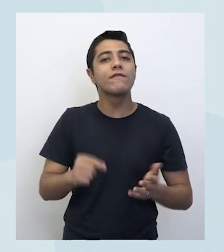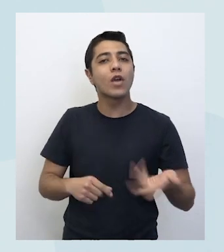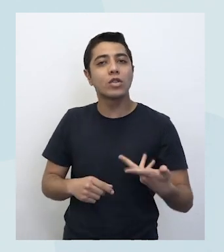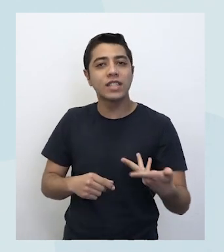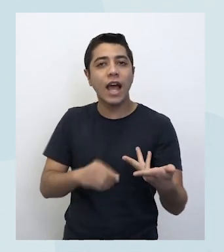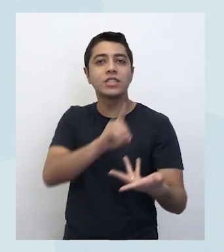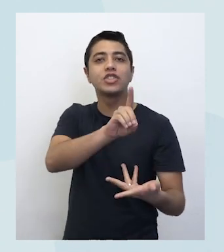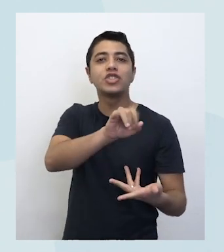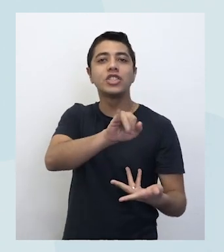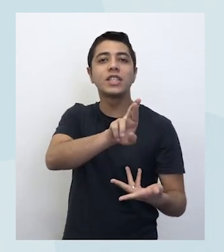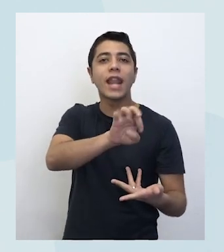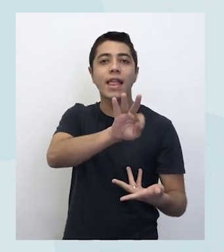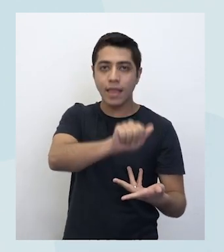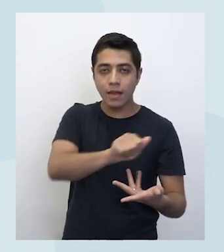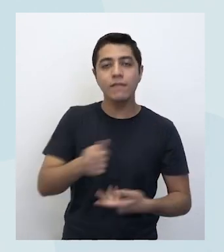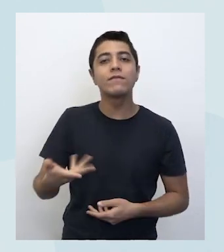né? Eu tenho